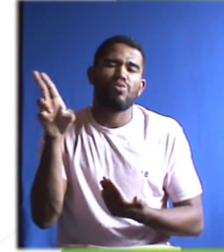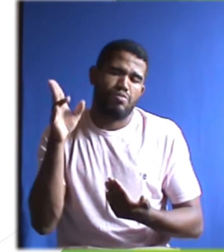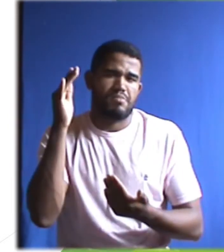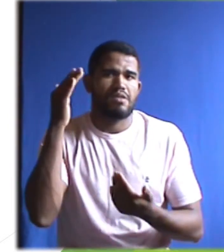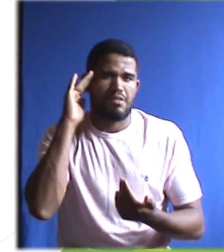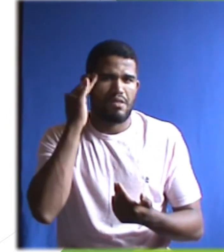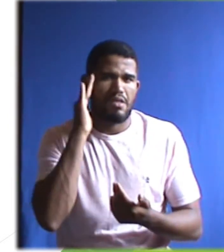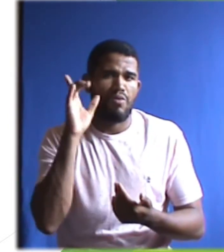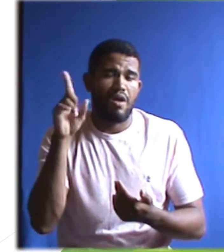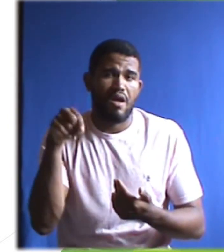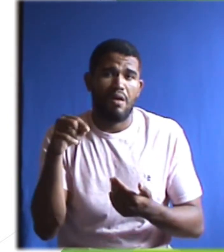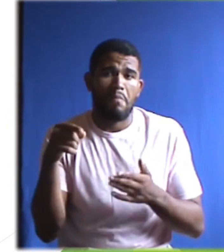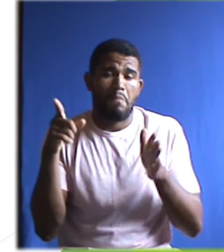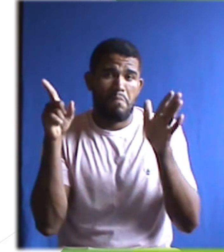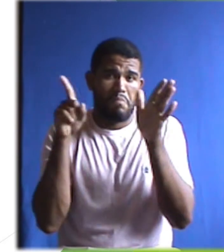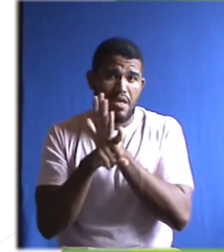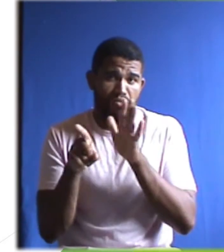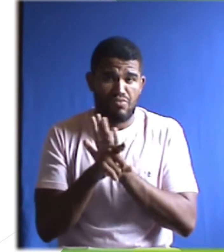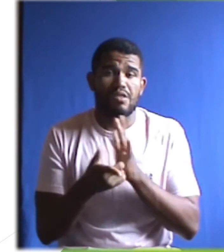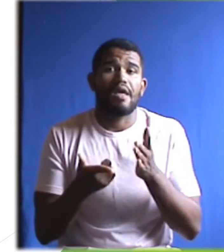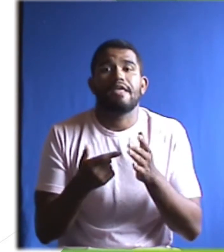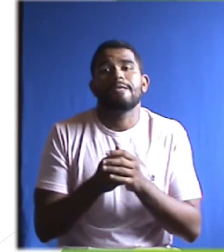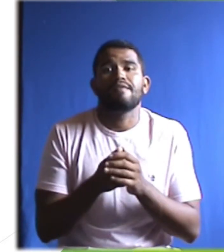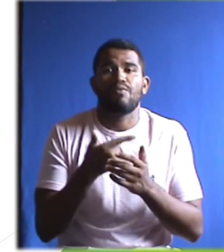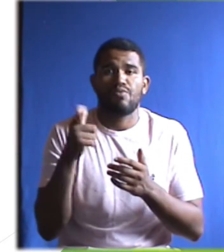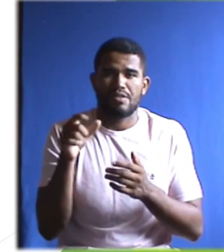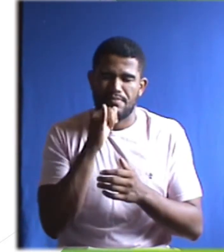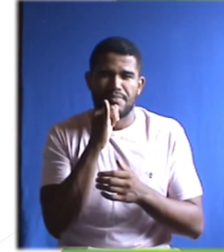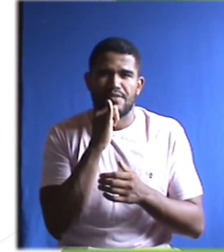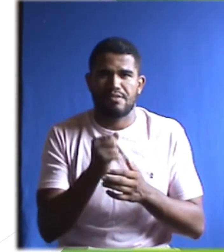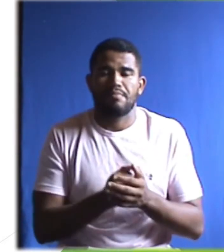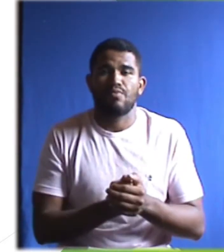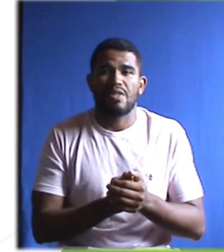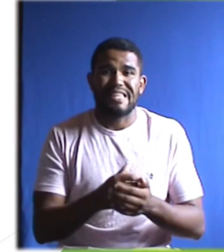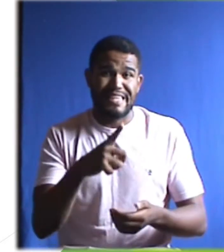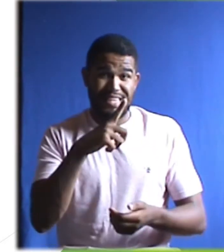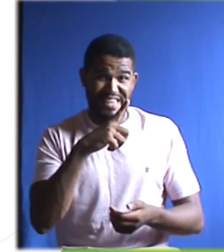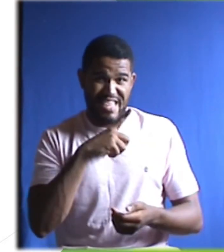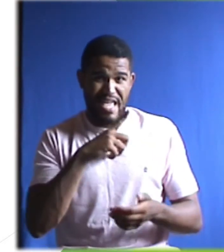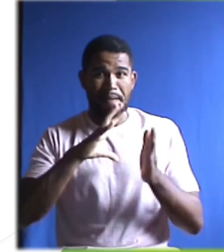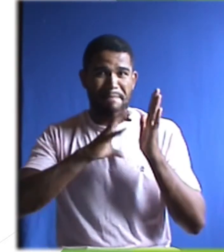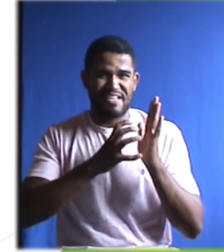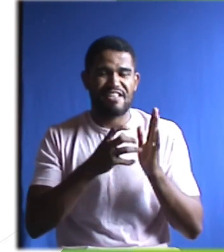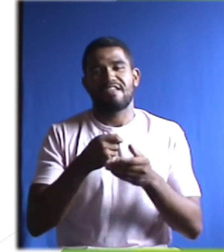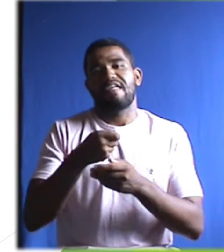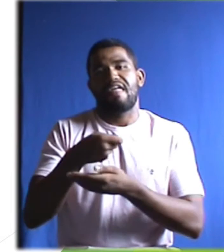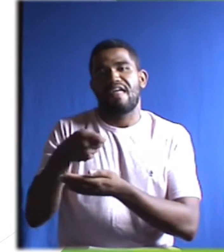ensinar o que você está ensinando? A terceira pergunta, e essa é mais política mesmo,